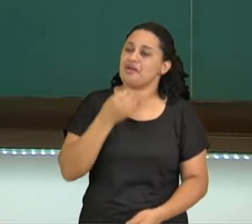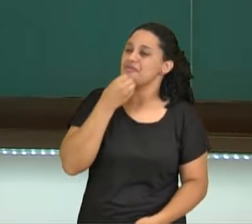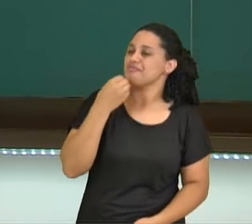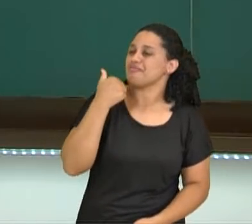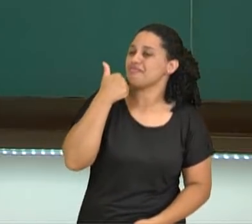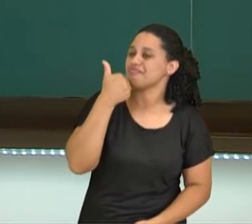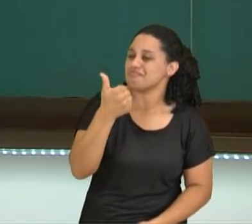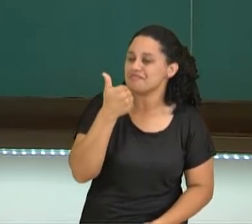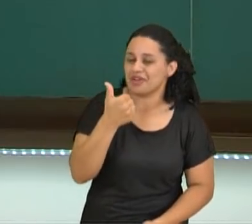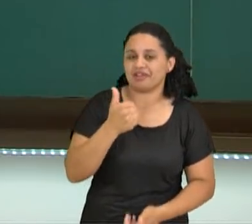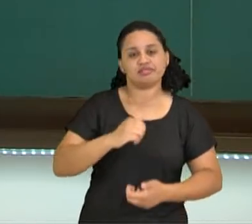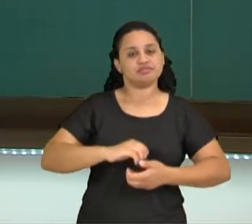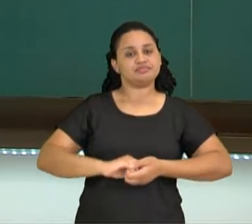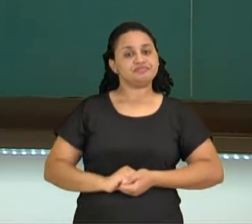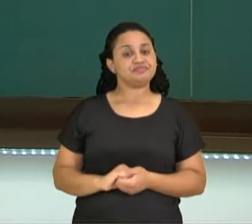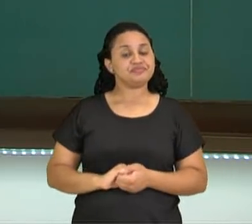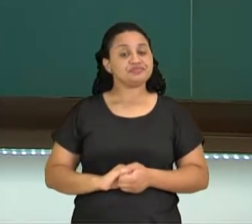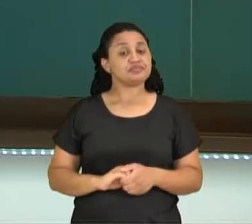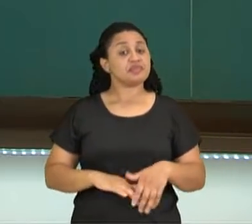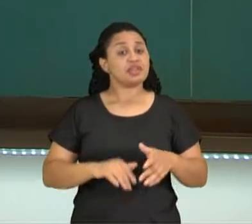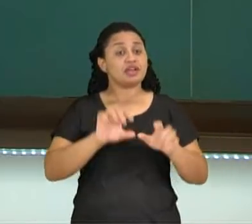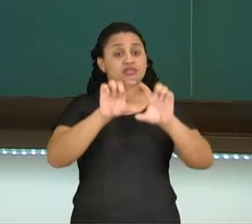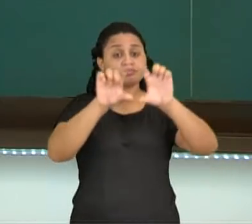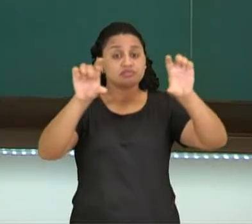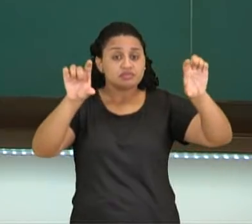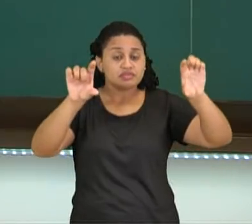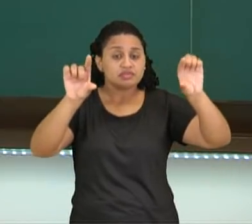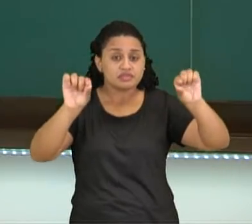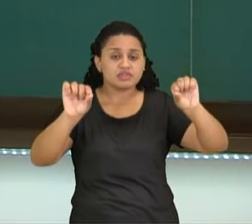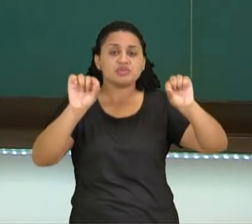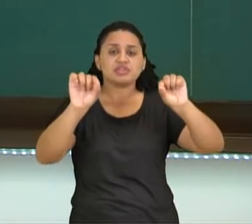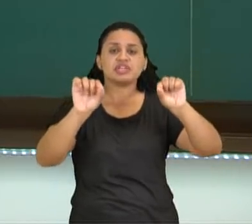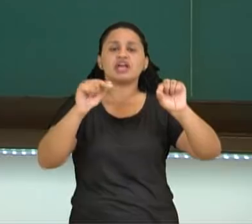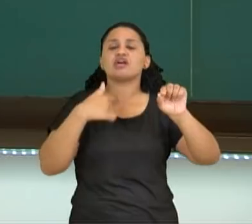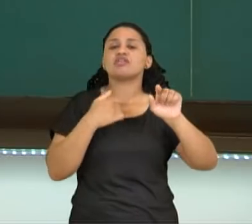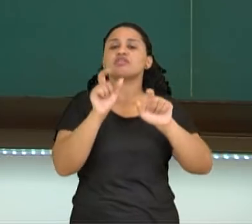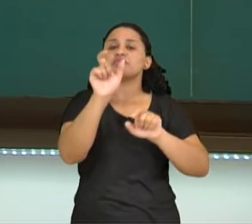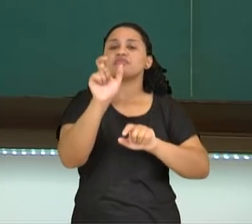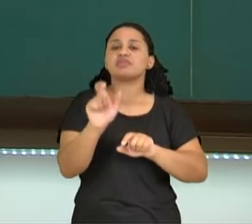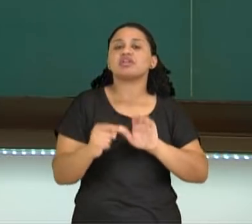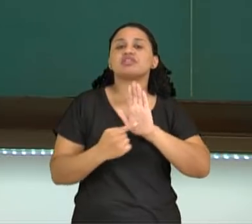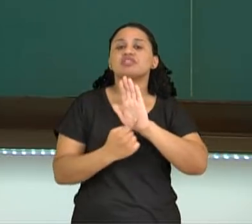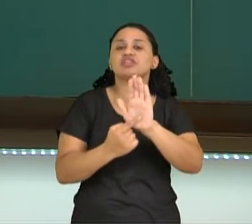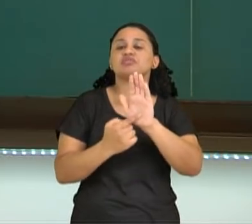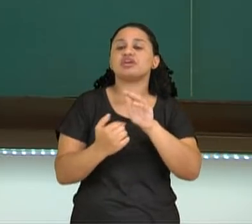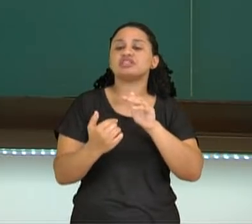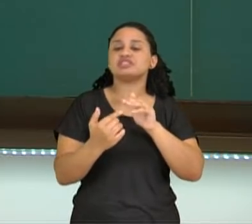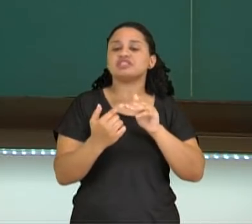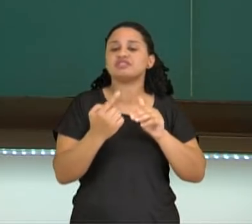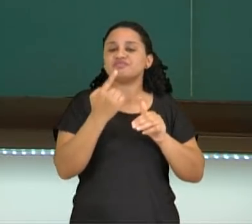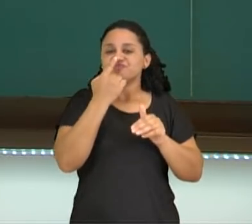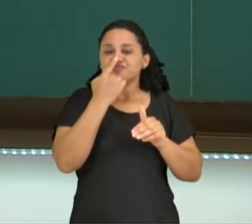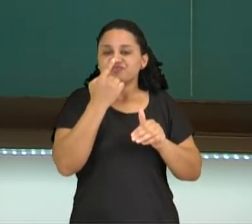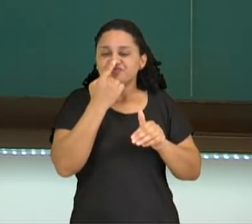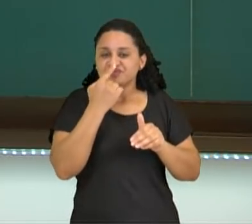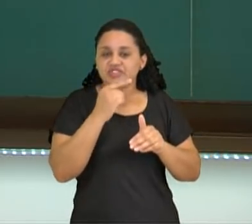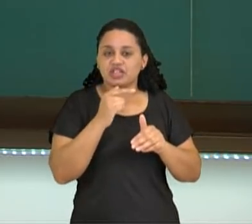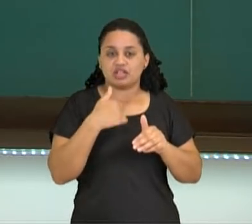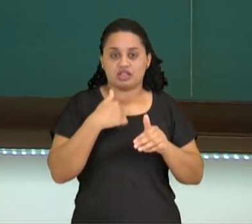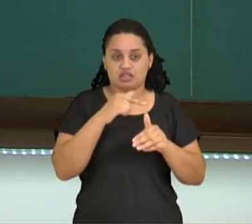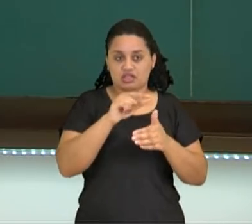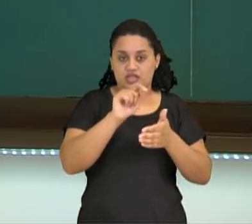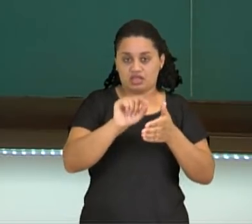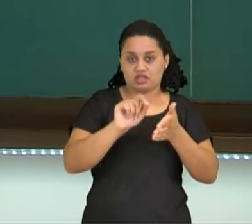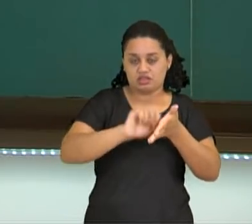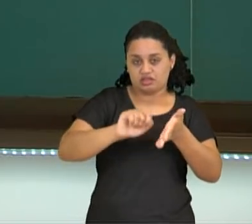você? Nesse trecho, que palavras marcam uma aproximação com o leitor? Então vejam, lembrando que